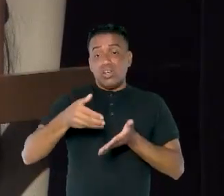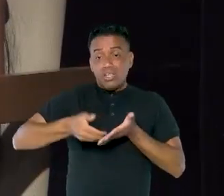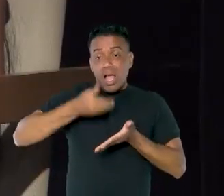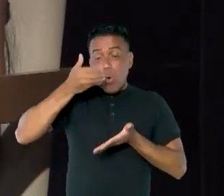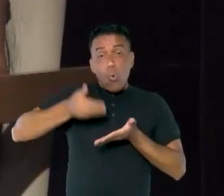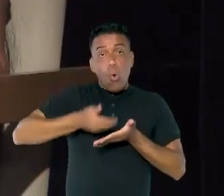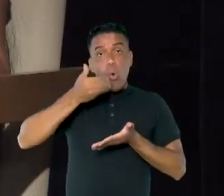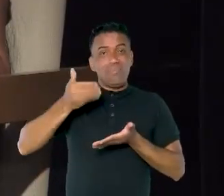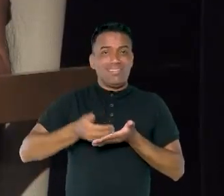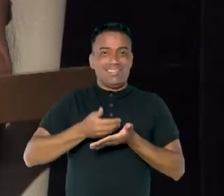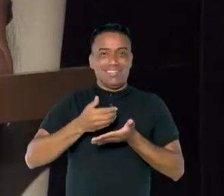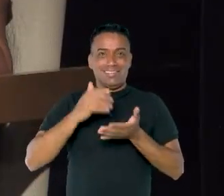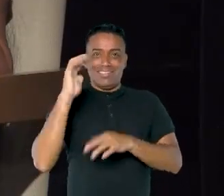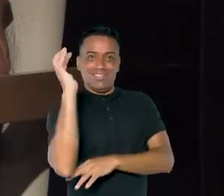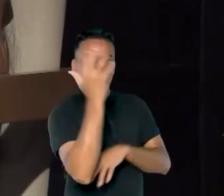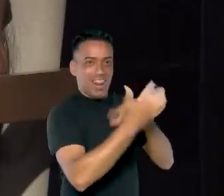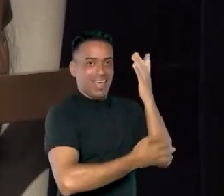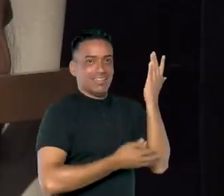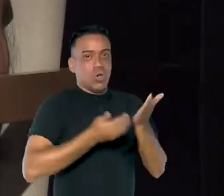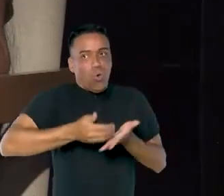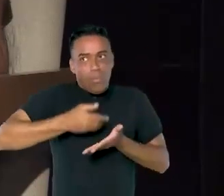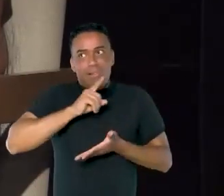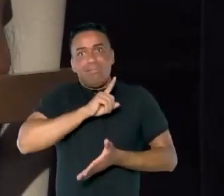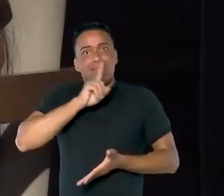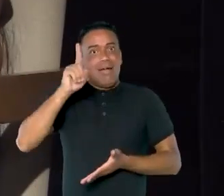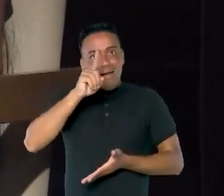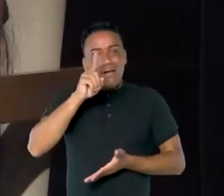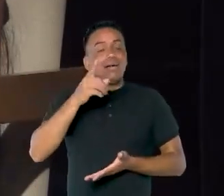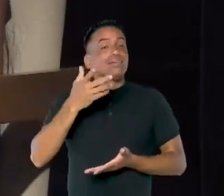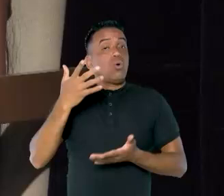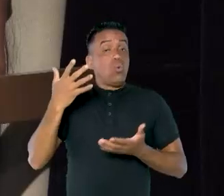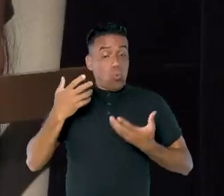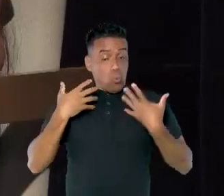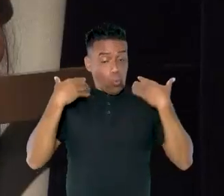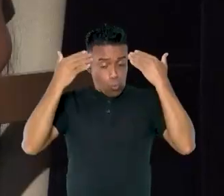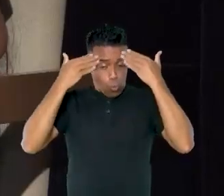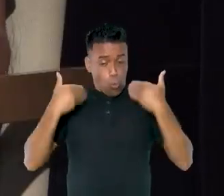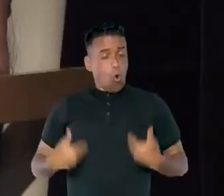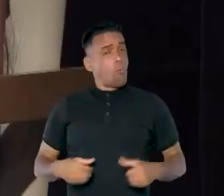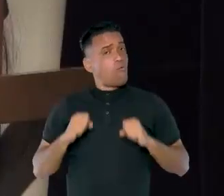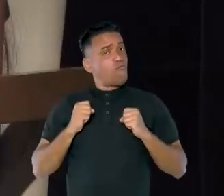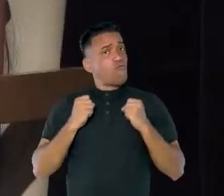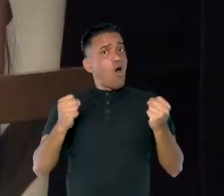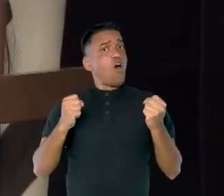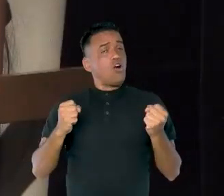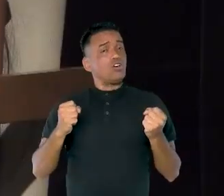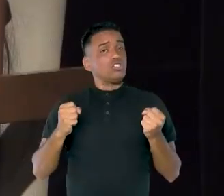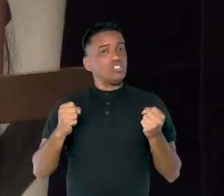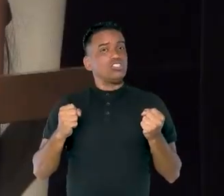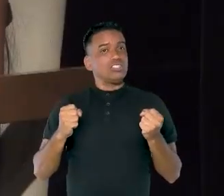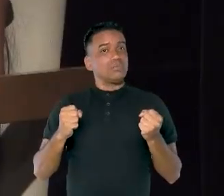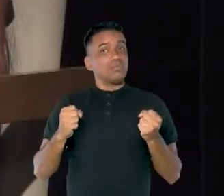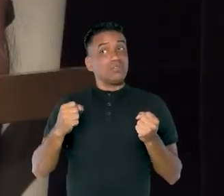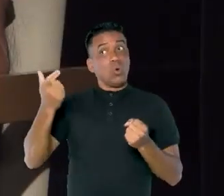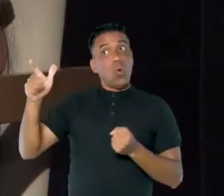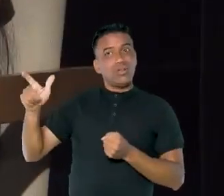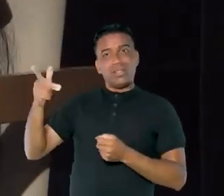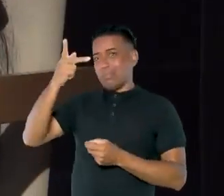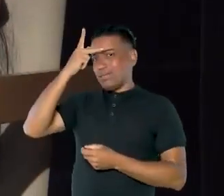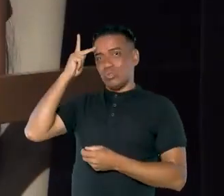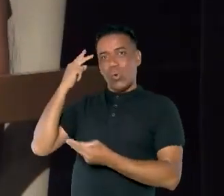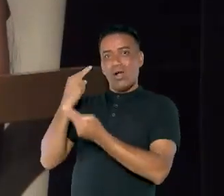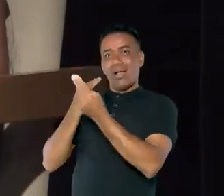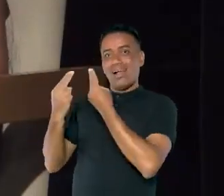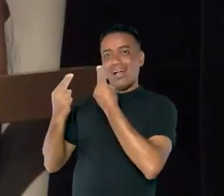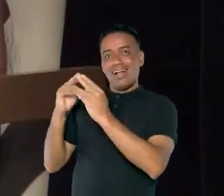come, né, então, o nosso corpo ele se torna mais forte do que um corpo que mora na cidade, né? Porque quem mora